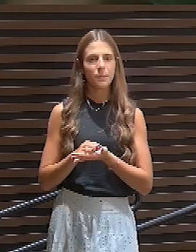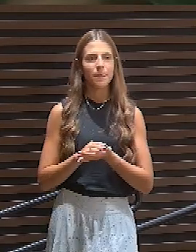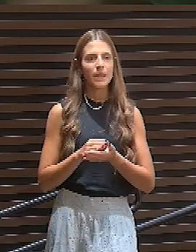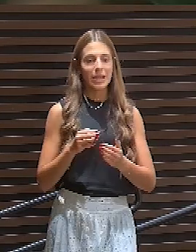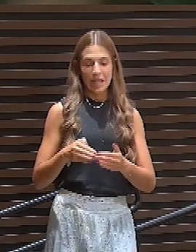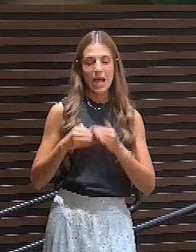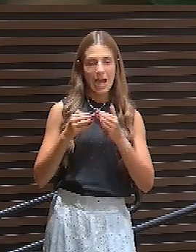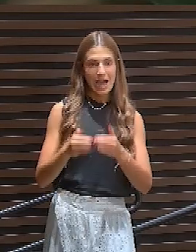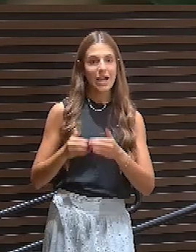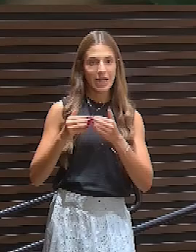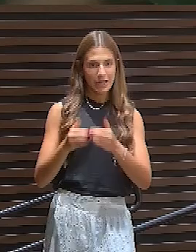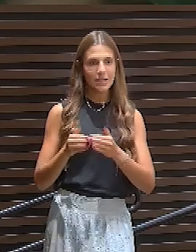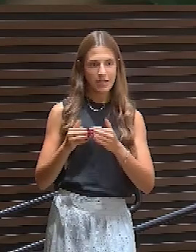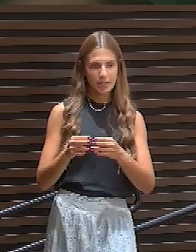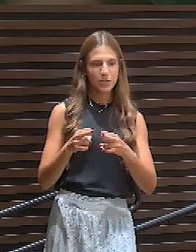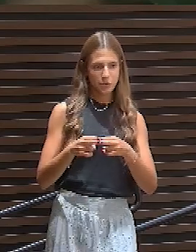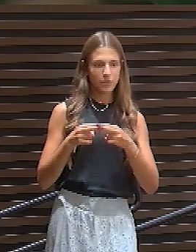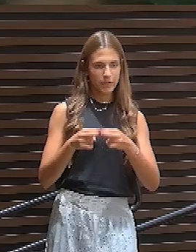pessoal saindo